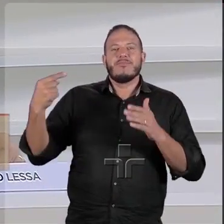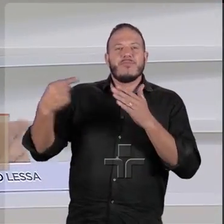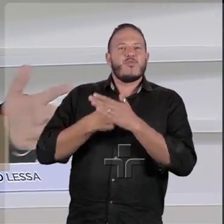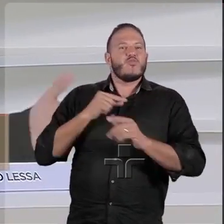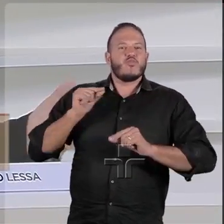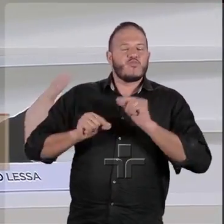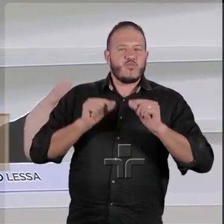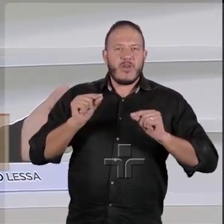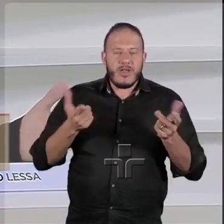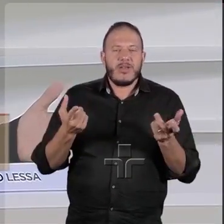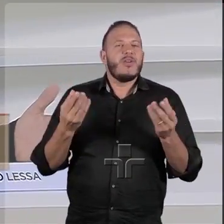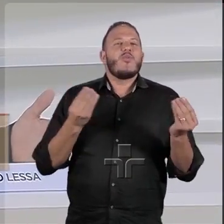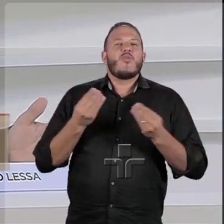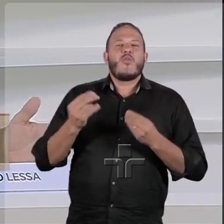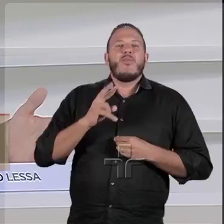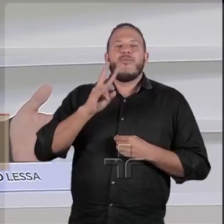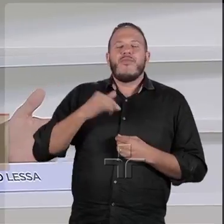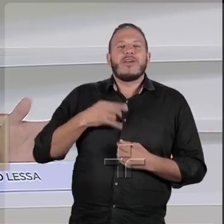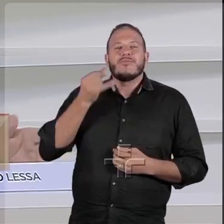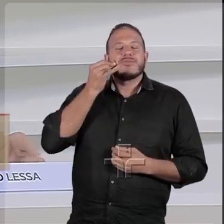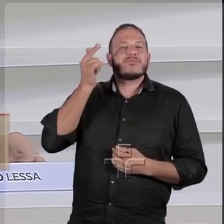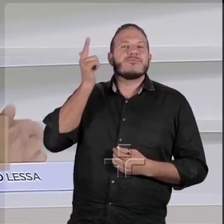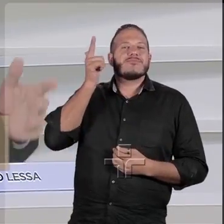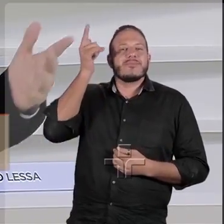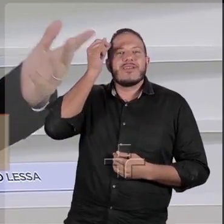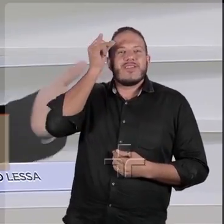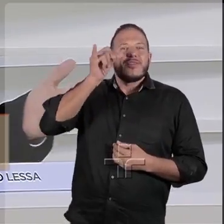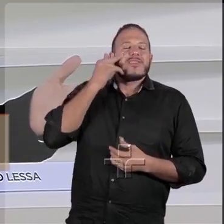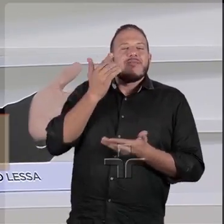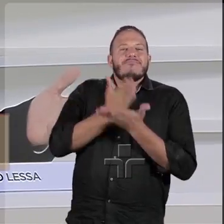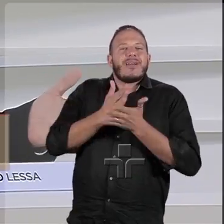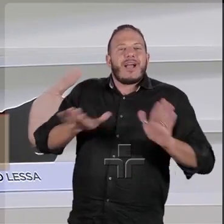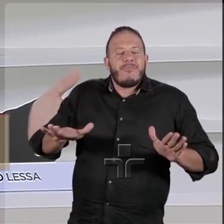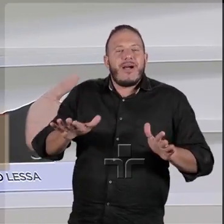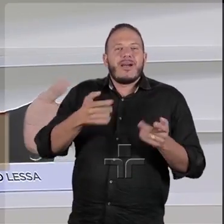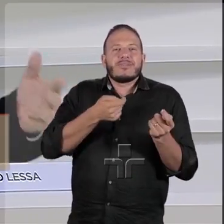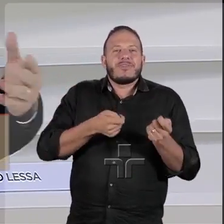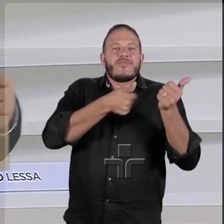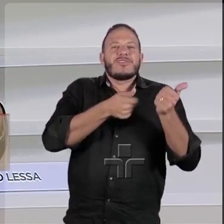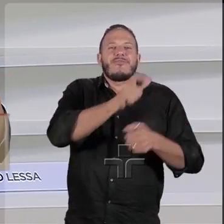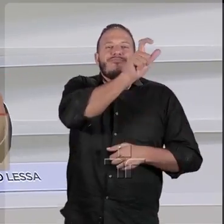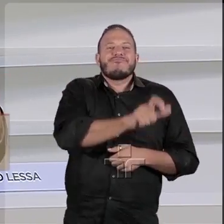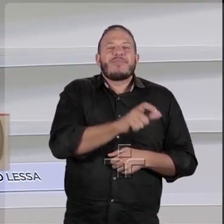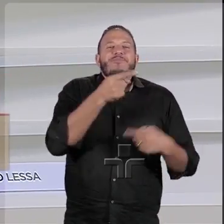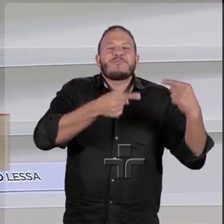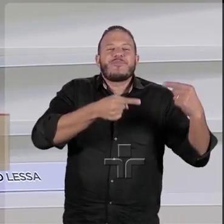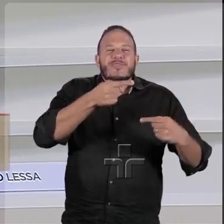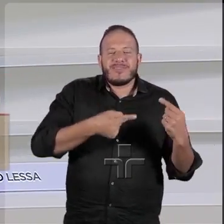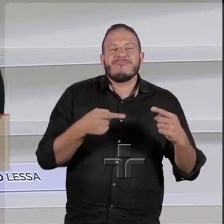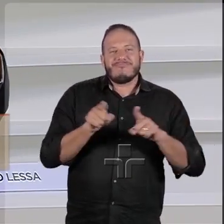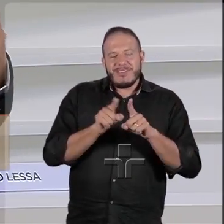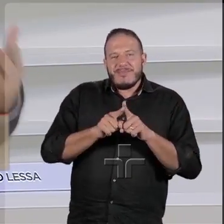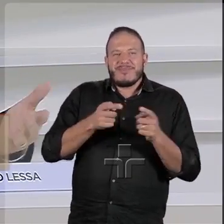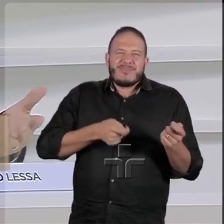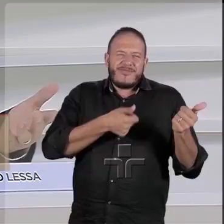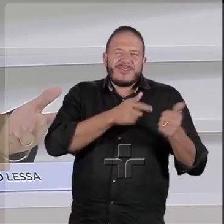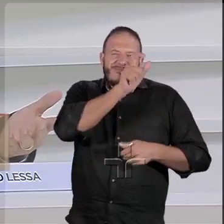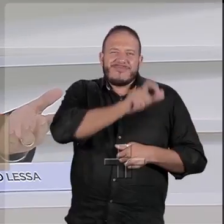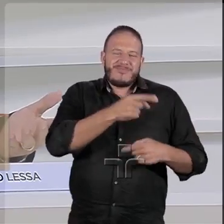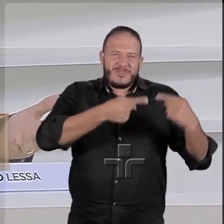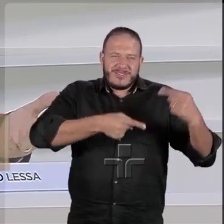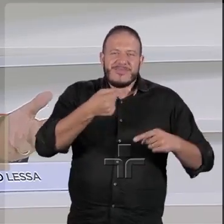sobre como vai se combater os privilégios dos políticos. A gente estava falando também